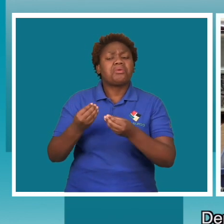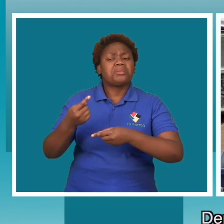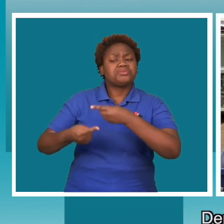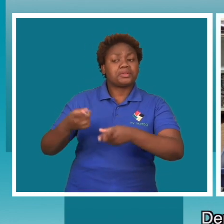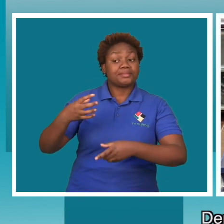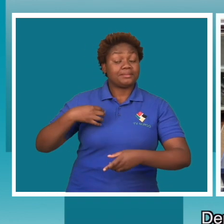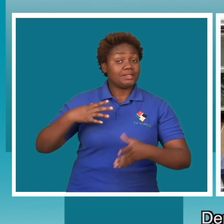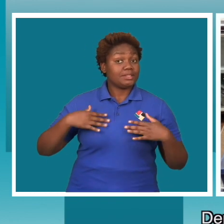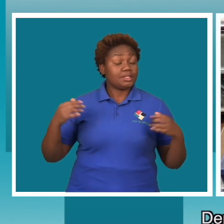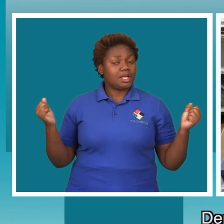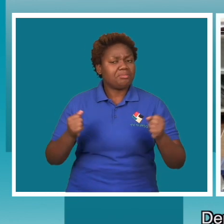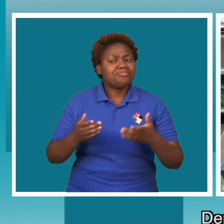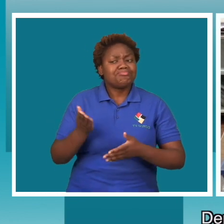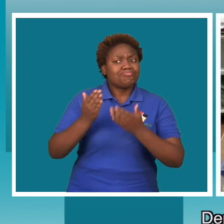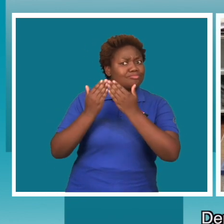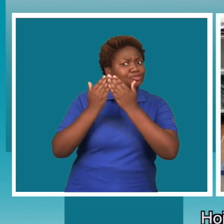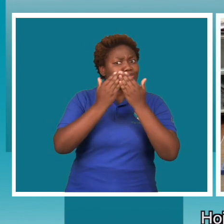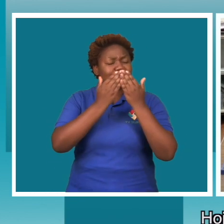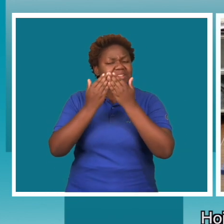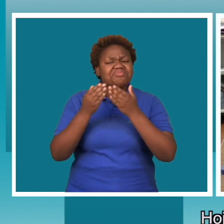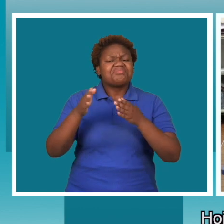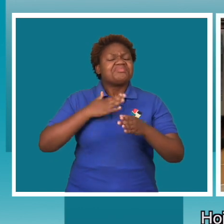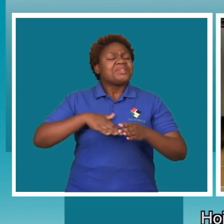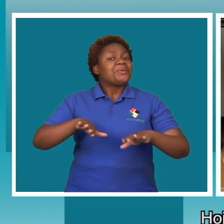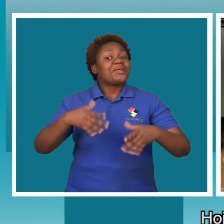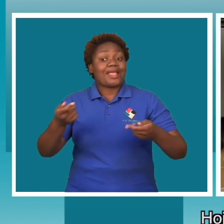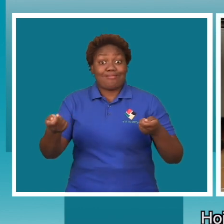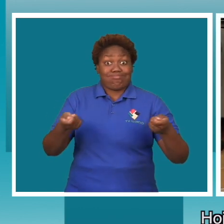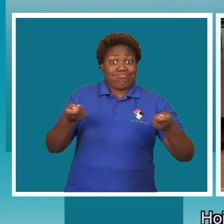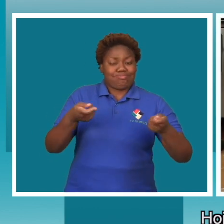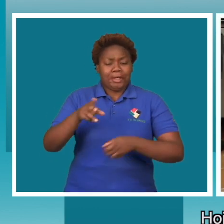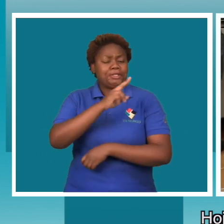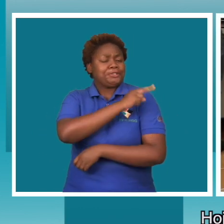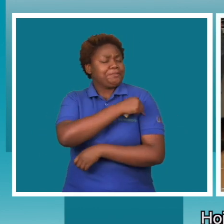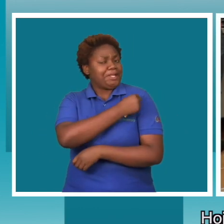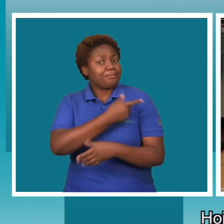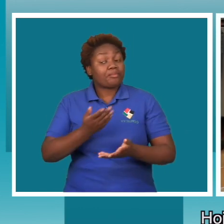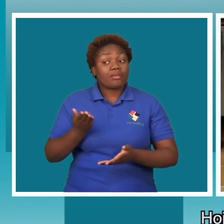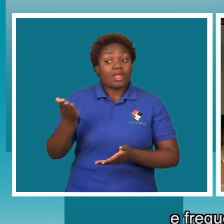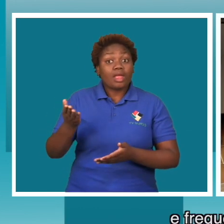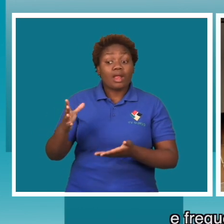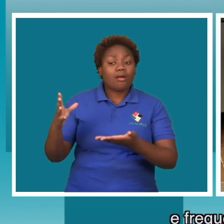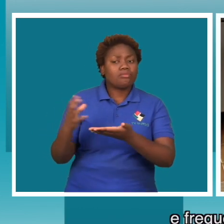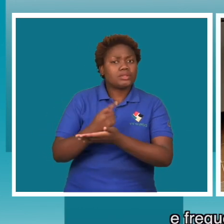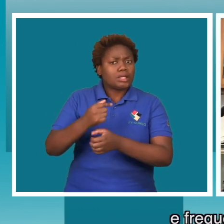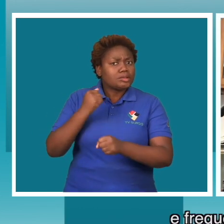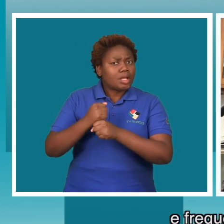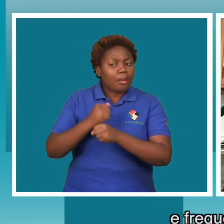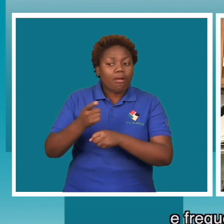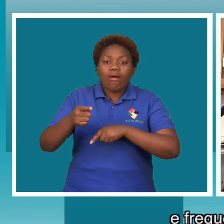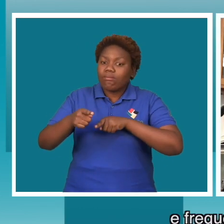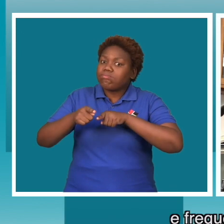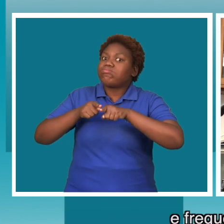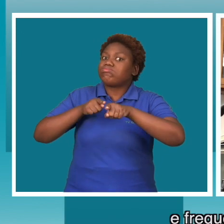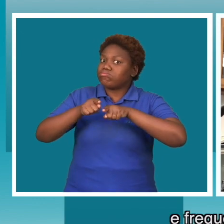depois de lhe ter sido administrada uma injeção. Hoje é funcionária do Ministério da Saúde e frequenta o segundo